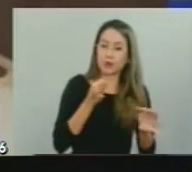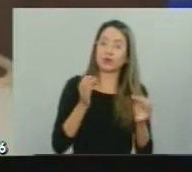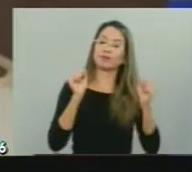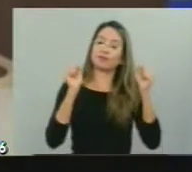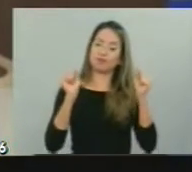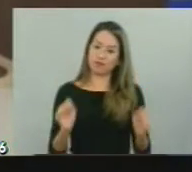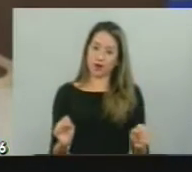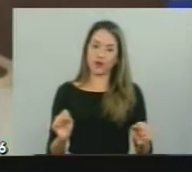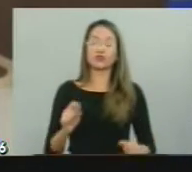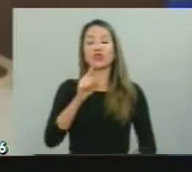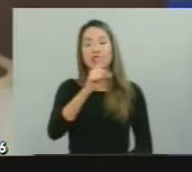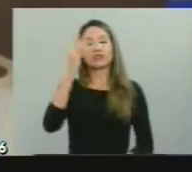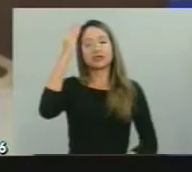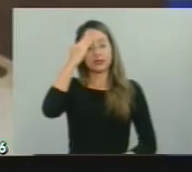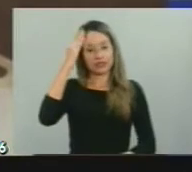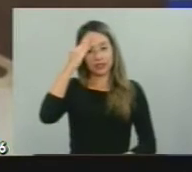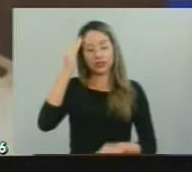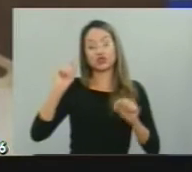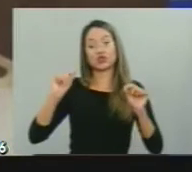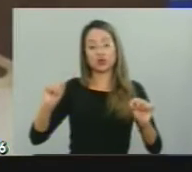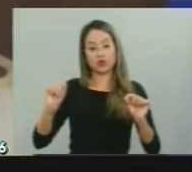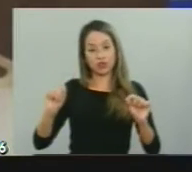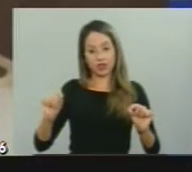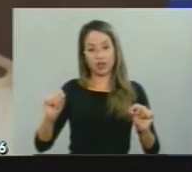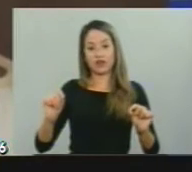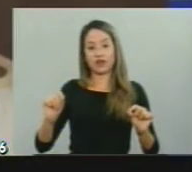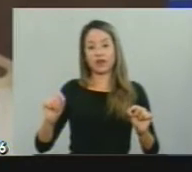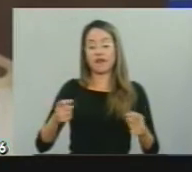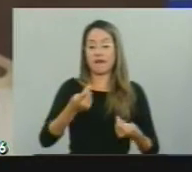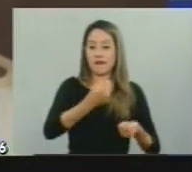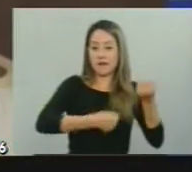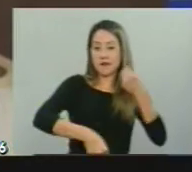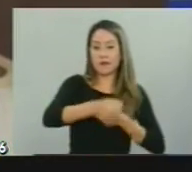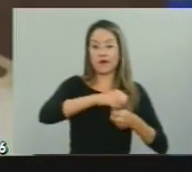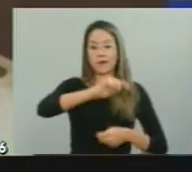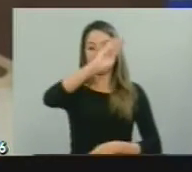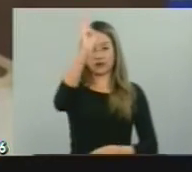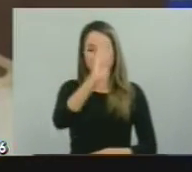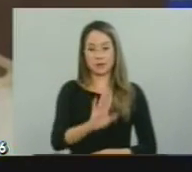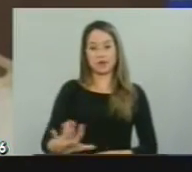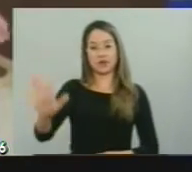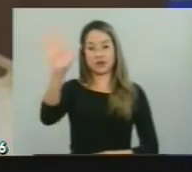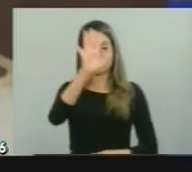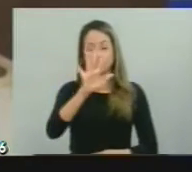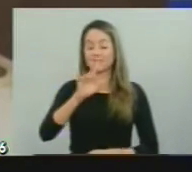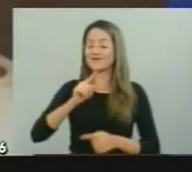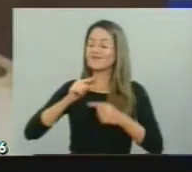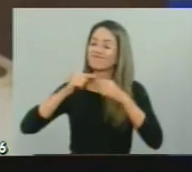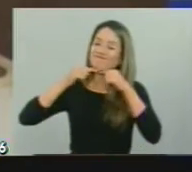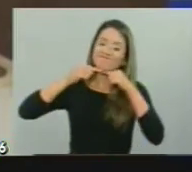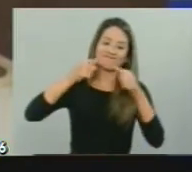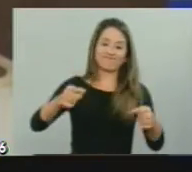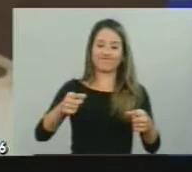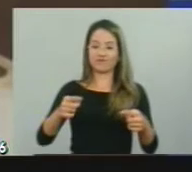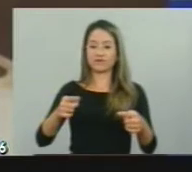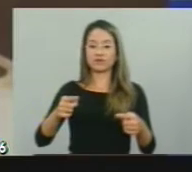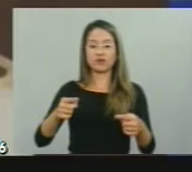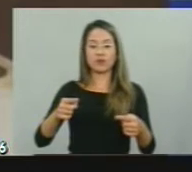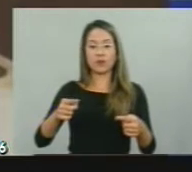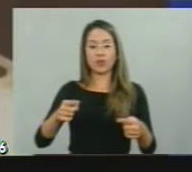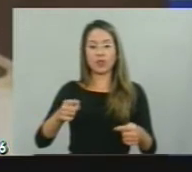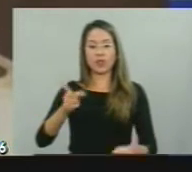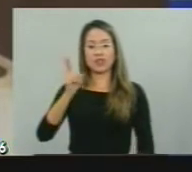entender que o alto comando econômico brasileiro não suporta a república. Ele